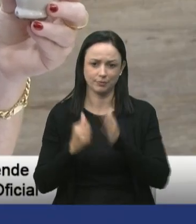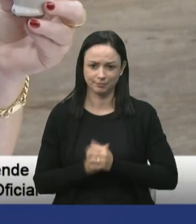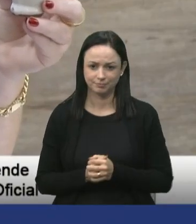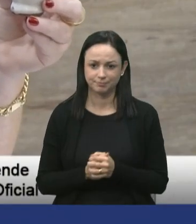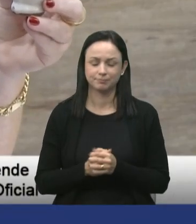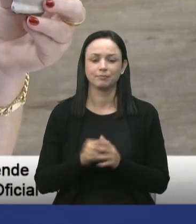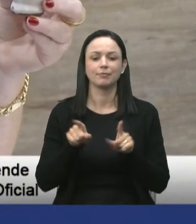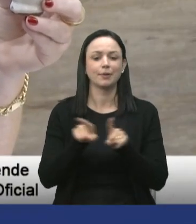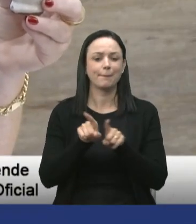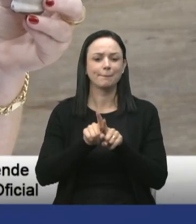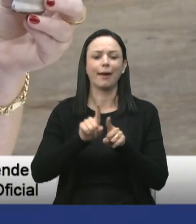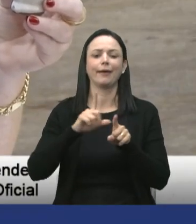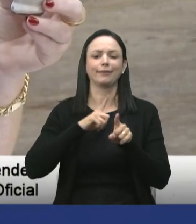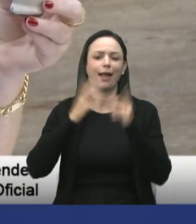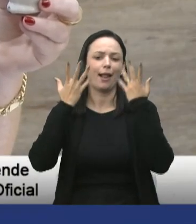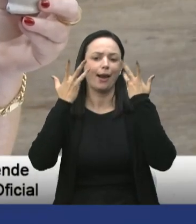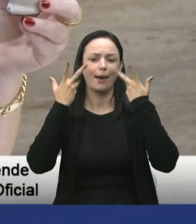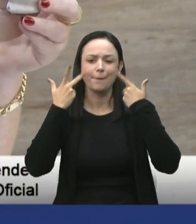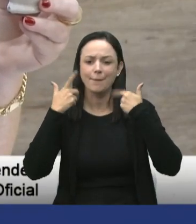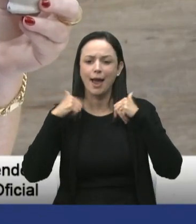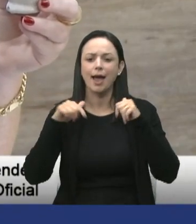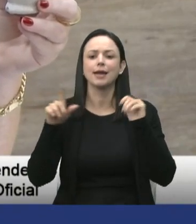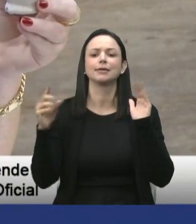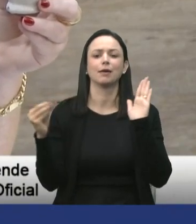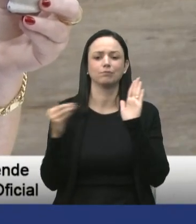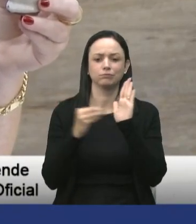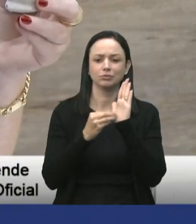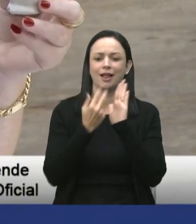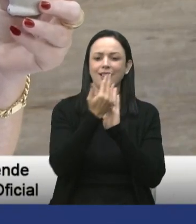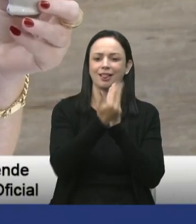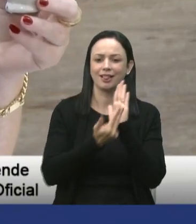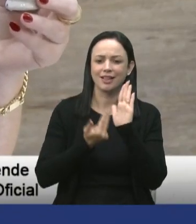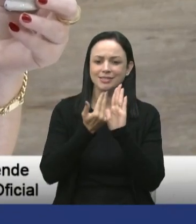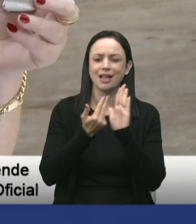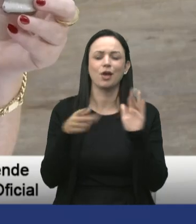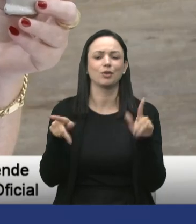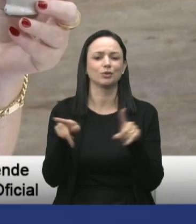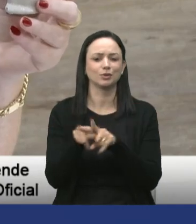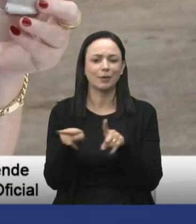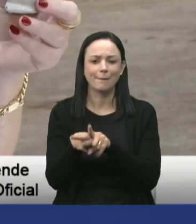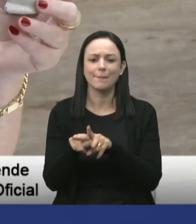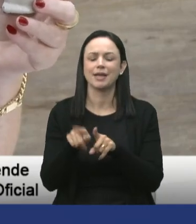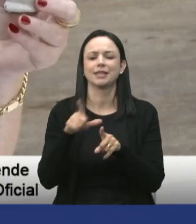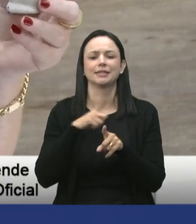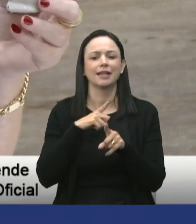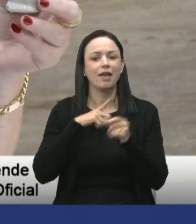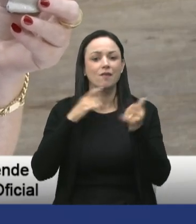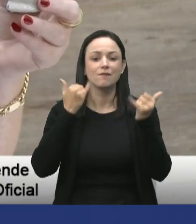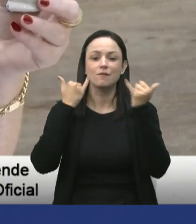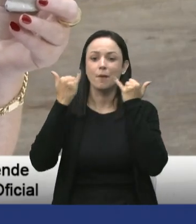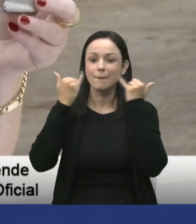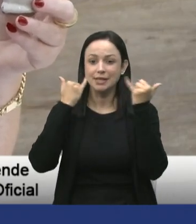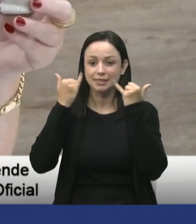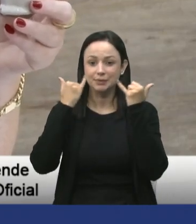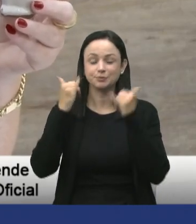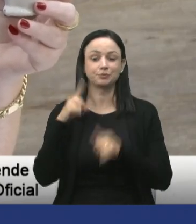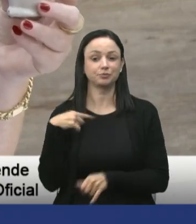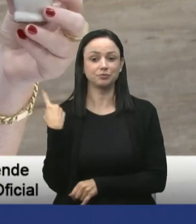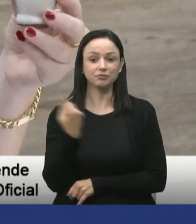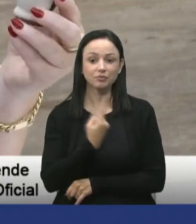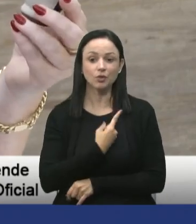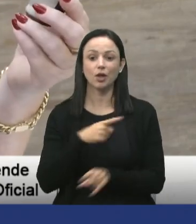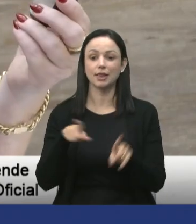de animais, né, que eram muito retratados, e por aí também a gente consegue ter muita informação, Nós